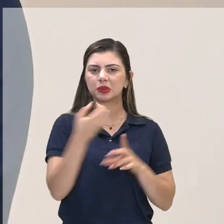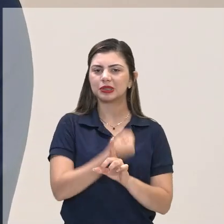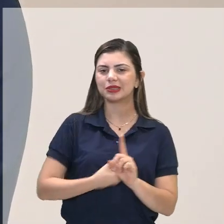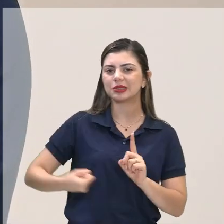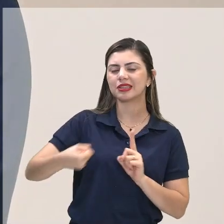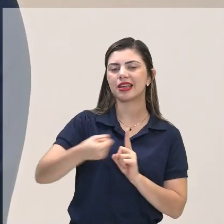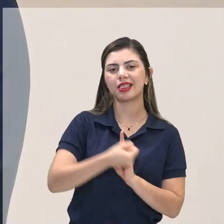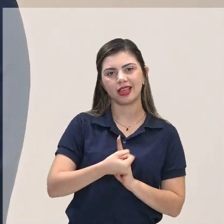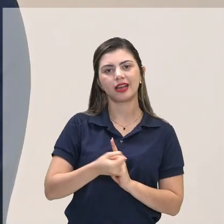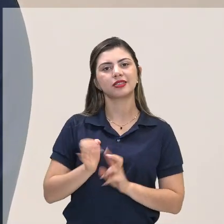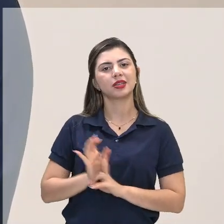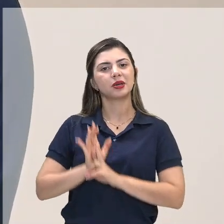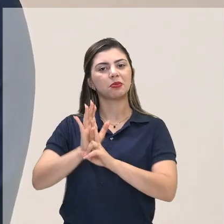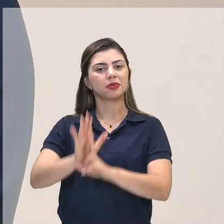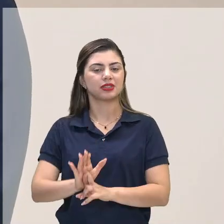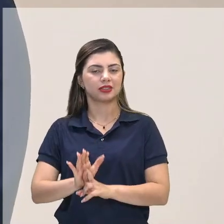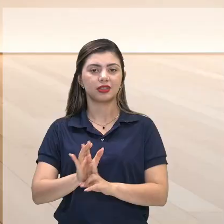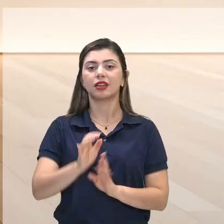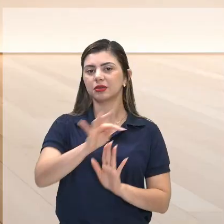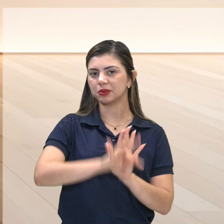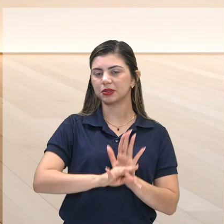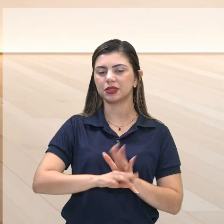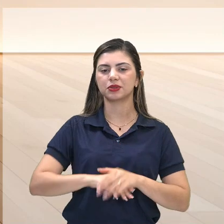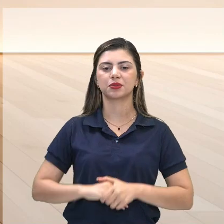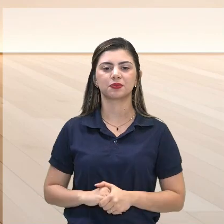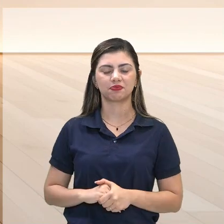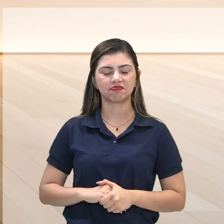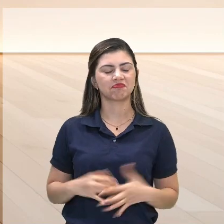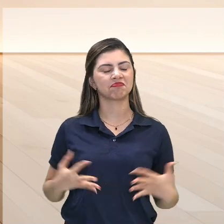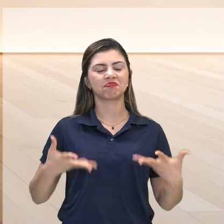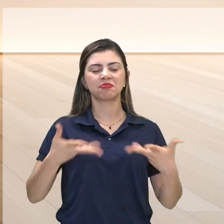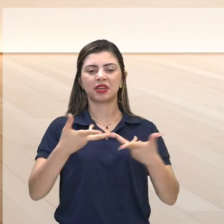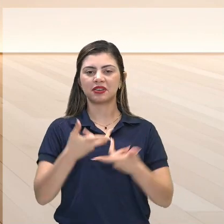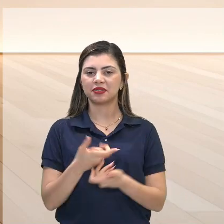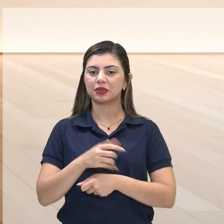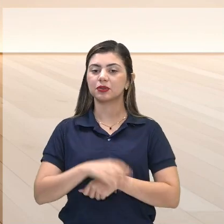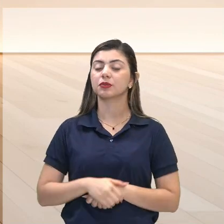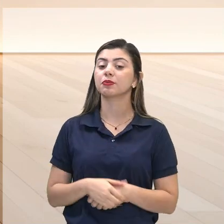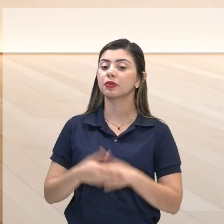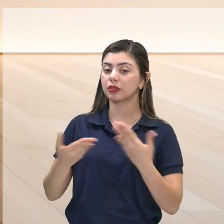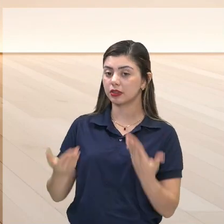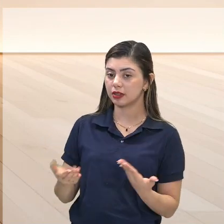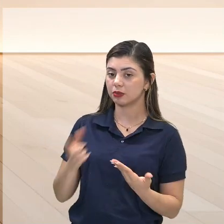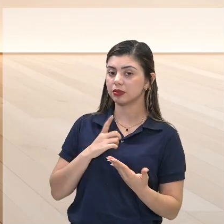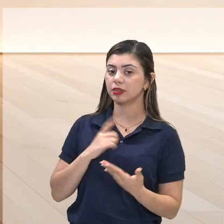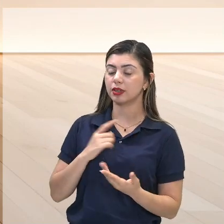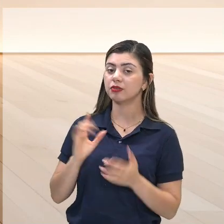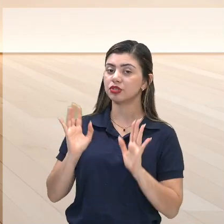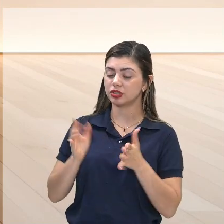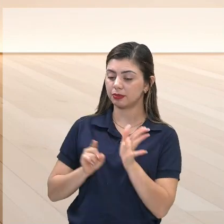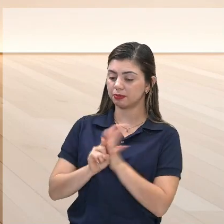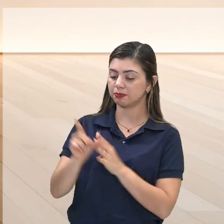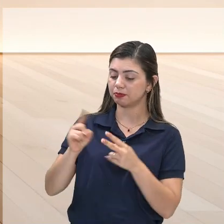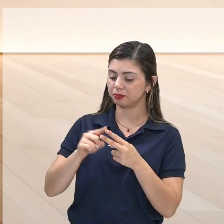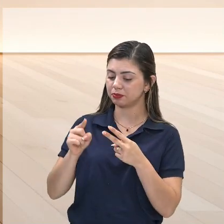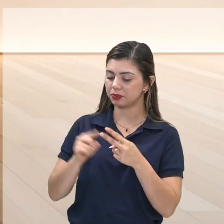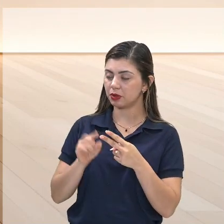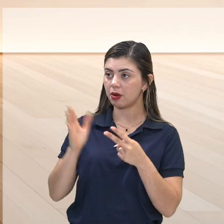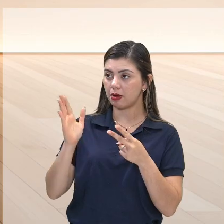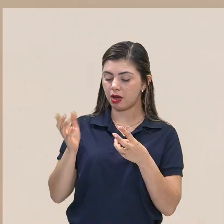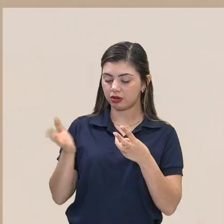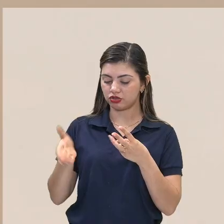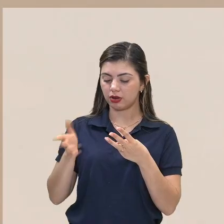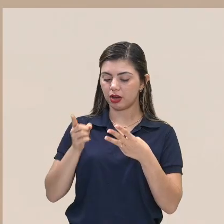é representada por meio dos textos. Que maravilha! Então aí nós já tivemos a primeira e a segunda pergunta. Vamos à terceira.